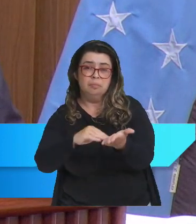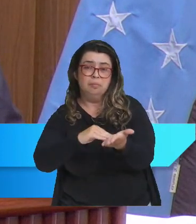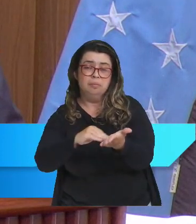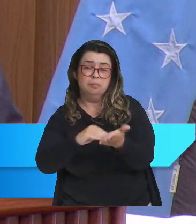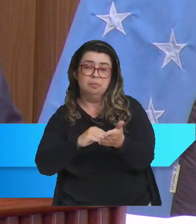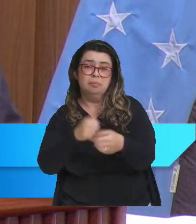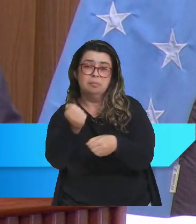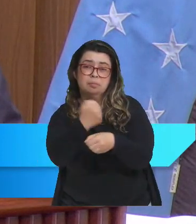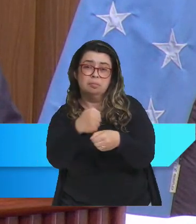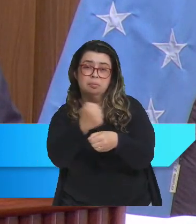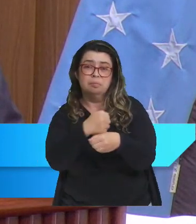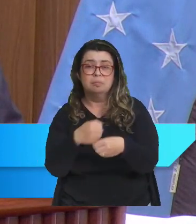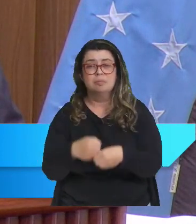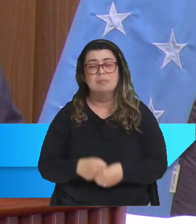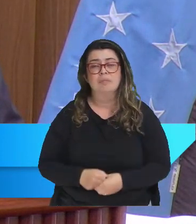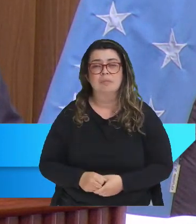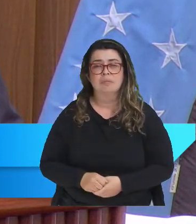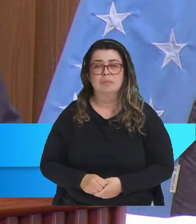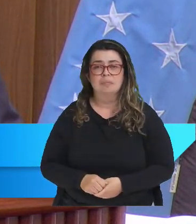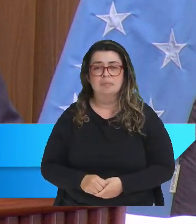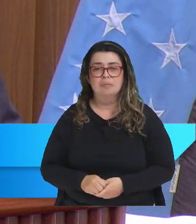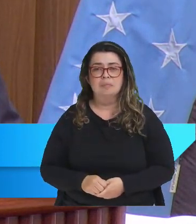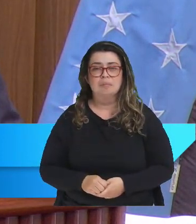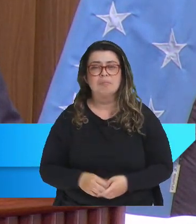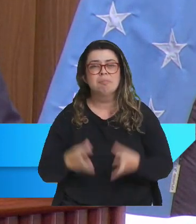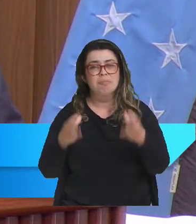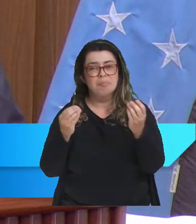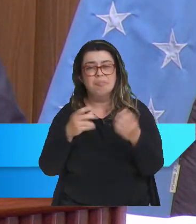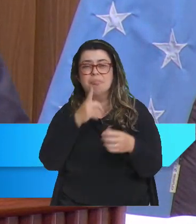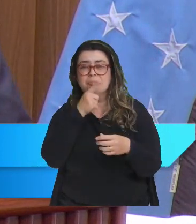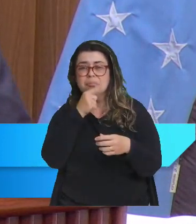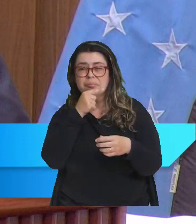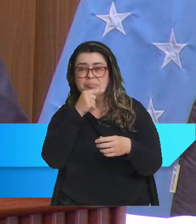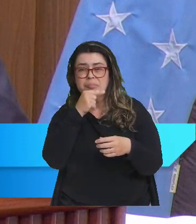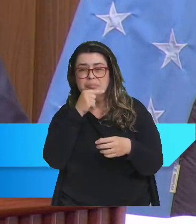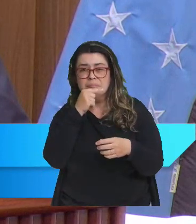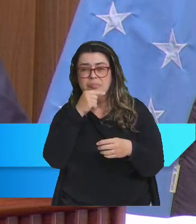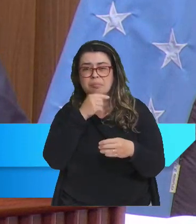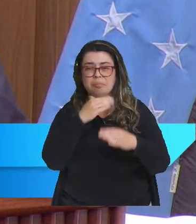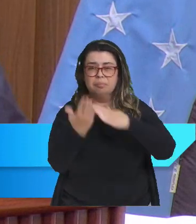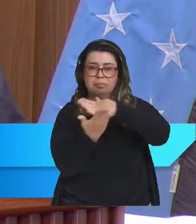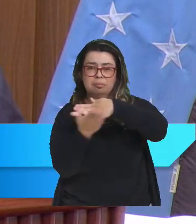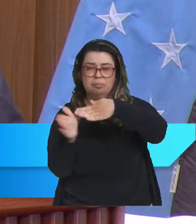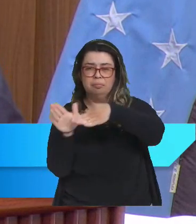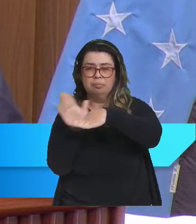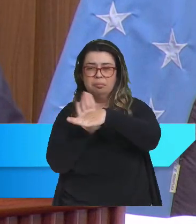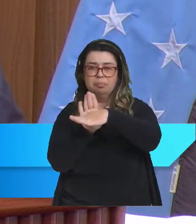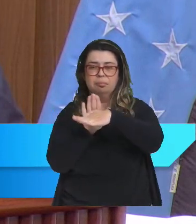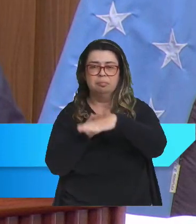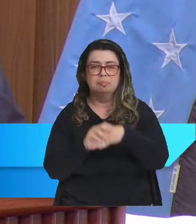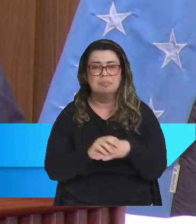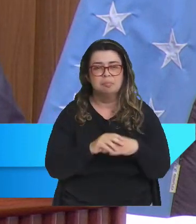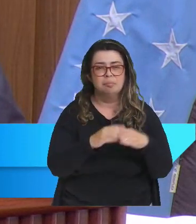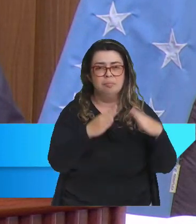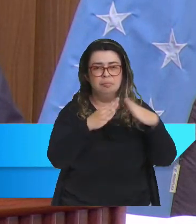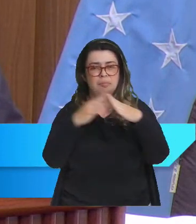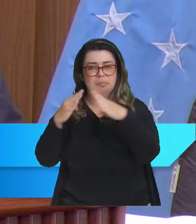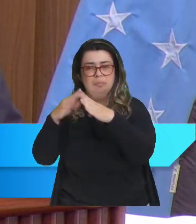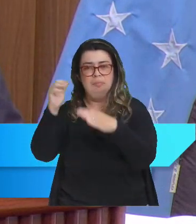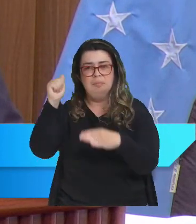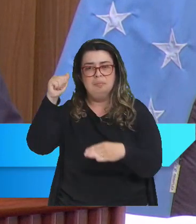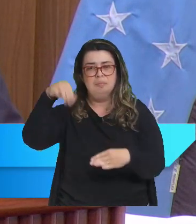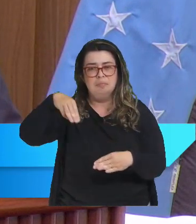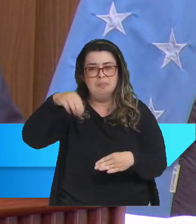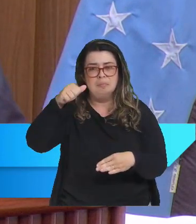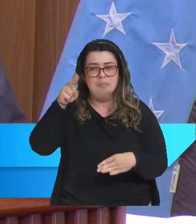justamente quanto ao escoamento da água. Ali desce muita água dos bairros ali do Jardim Amauri, daquela região ali.